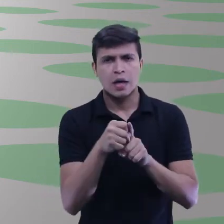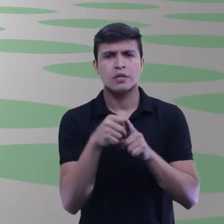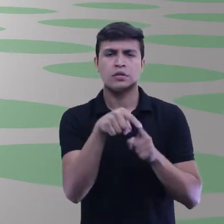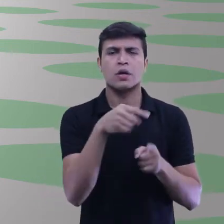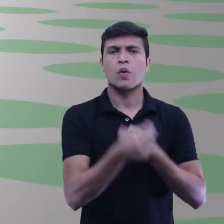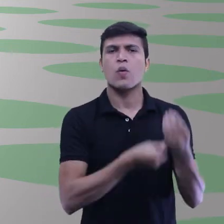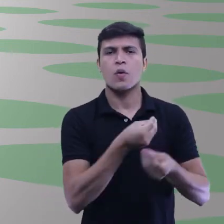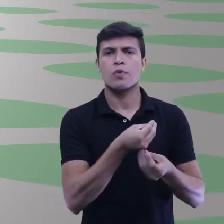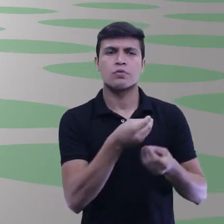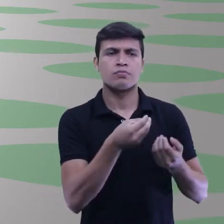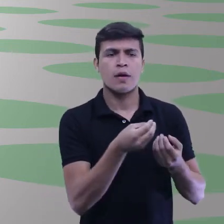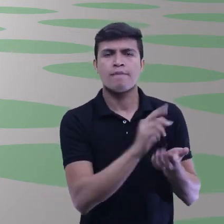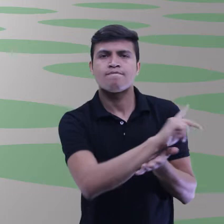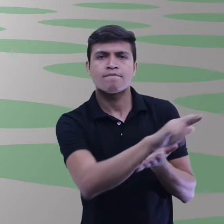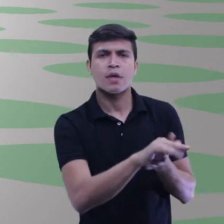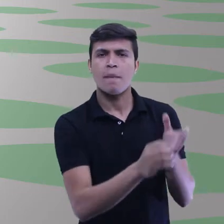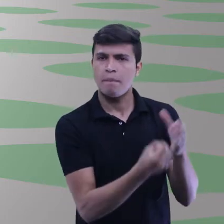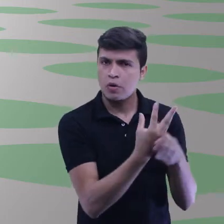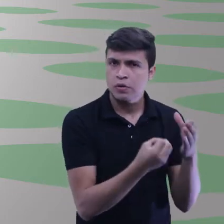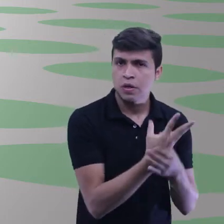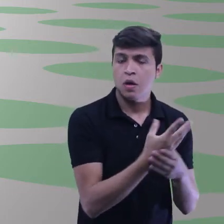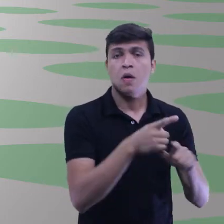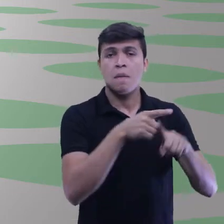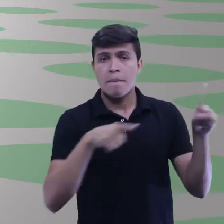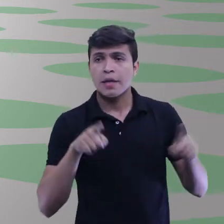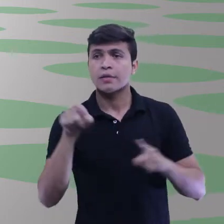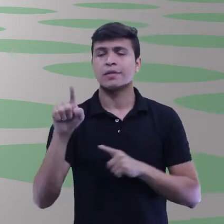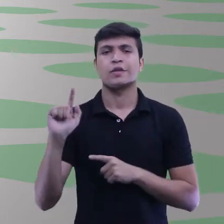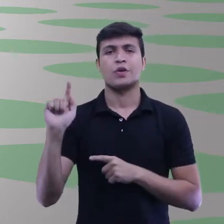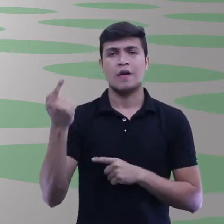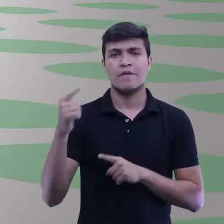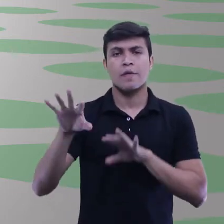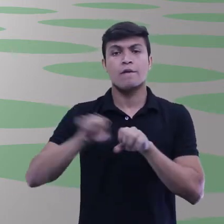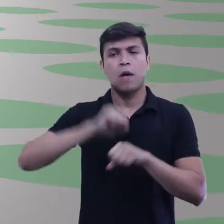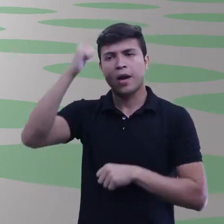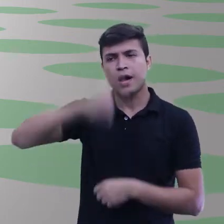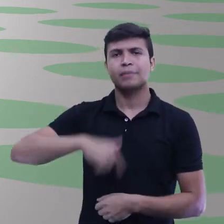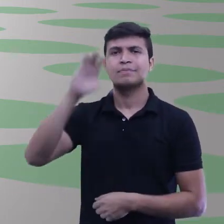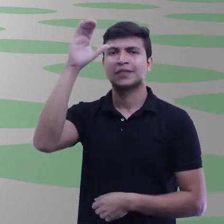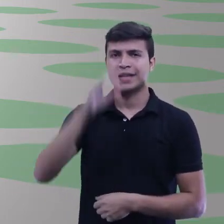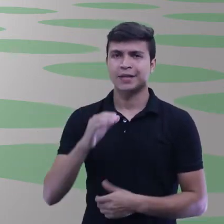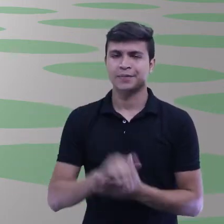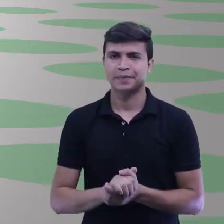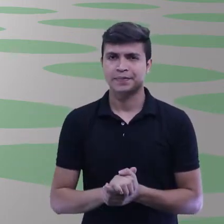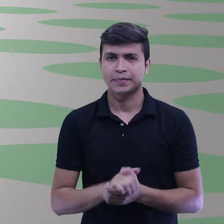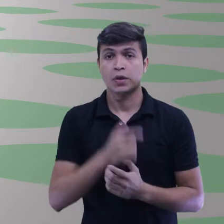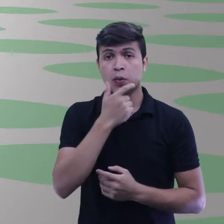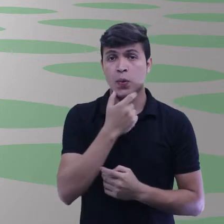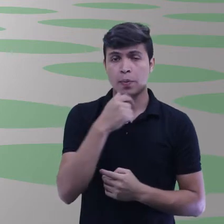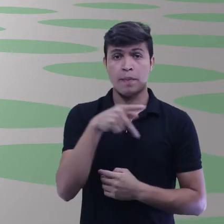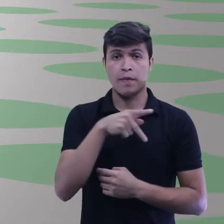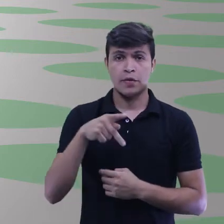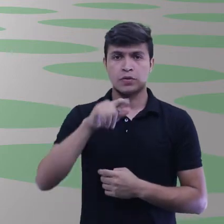com relação aos modos de produção, quanto da própria geografia, formar cidadãos. O professor José